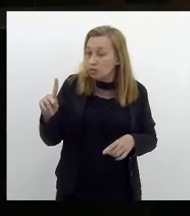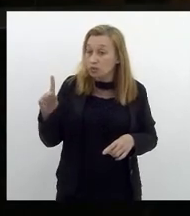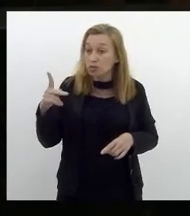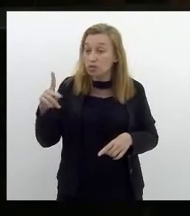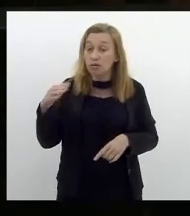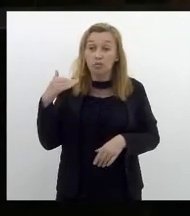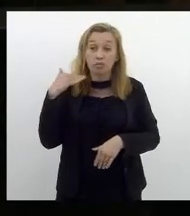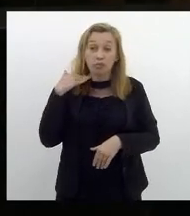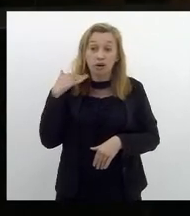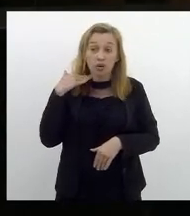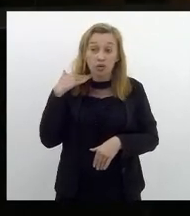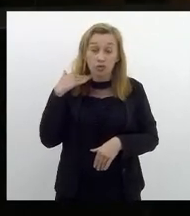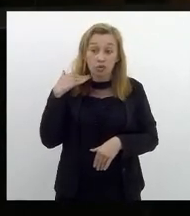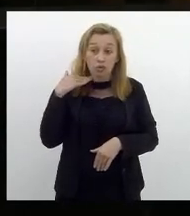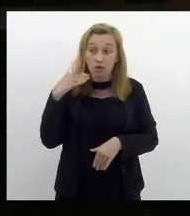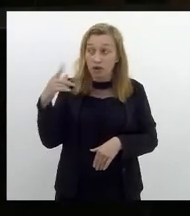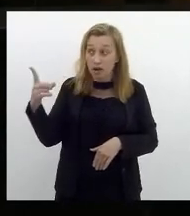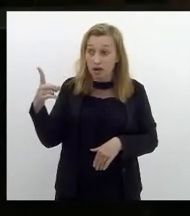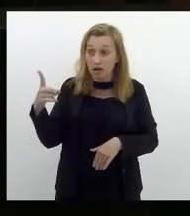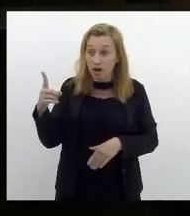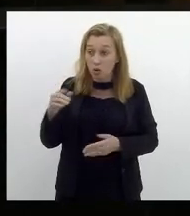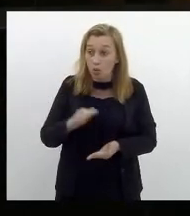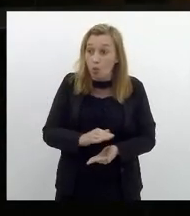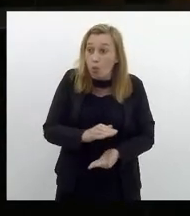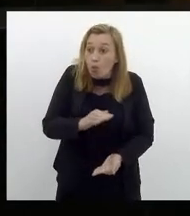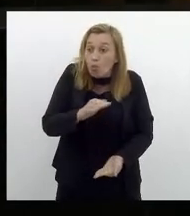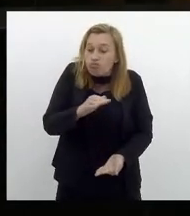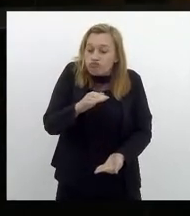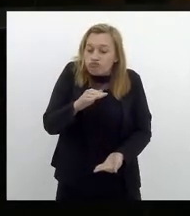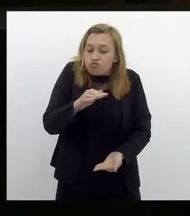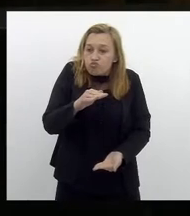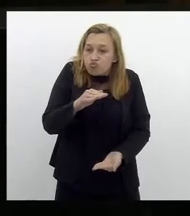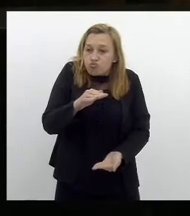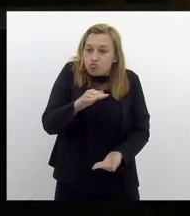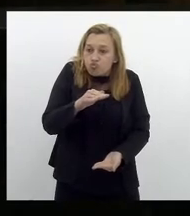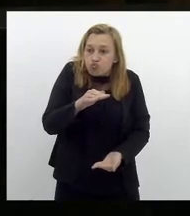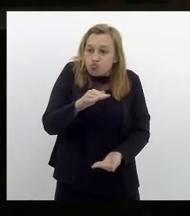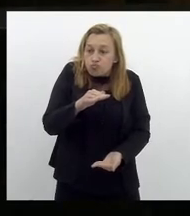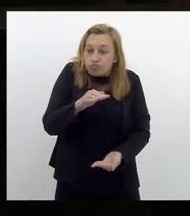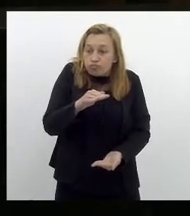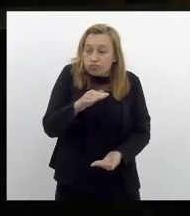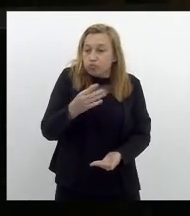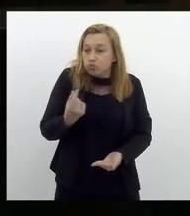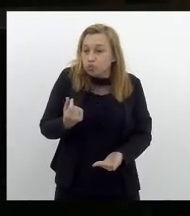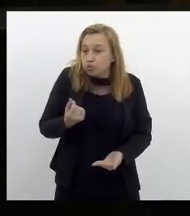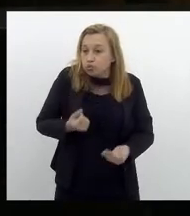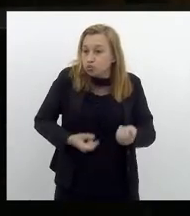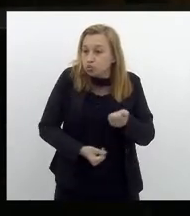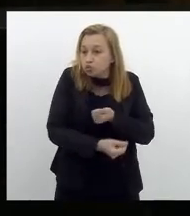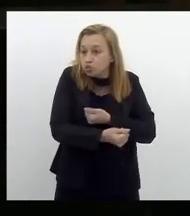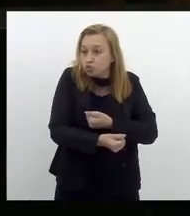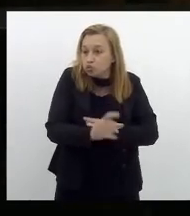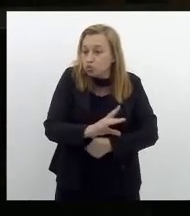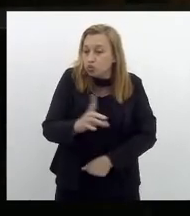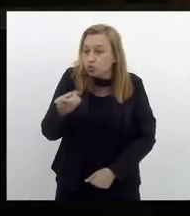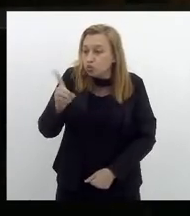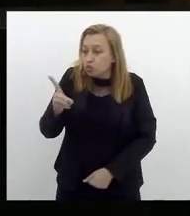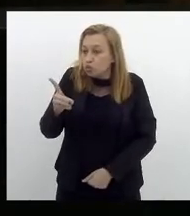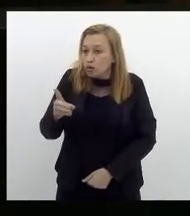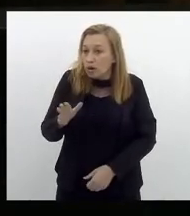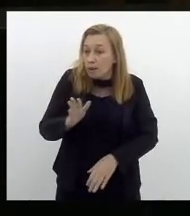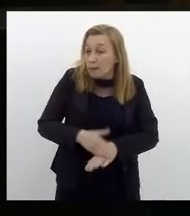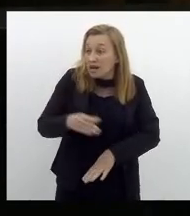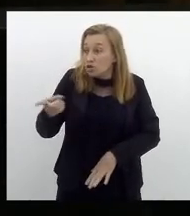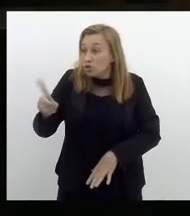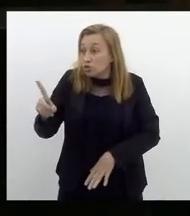fiscal, ele está redeado, né? Ele está seguro porque está investido em dólar. Então, quanto mais